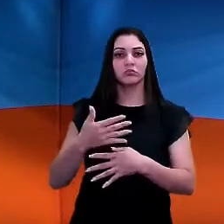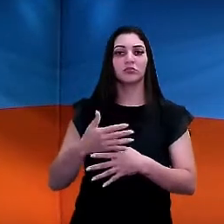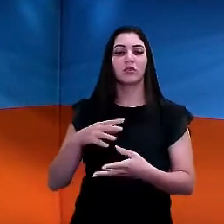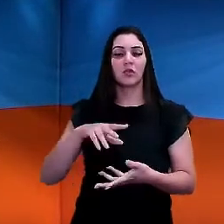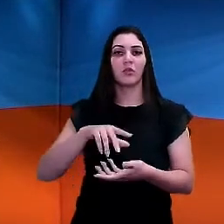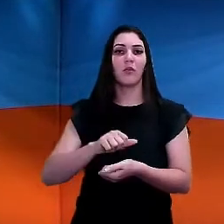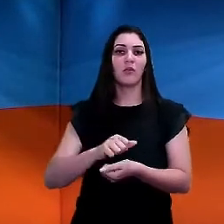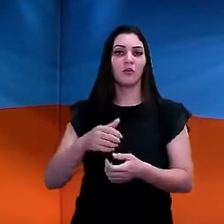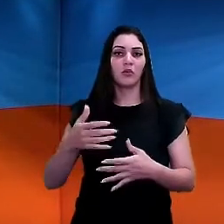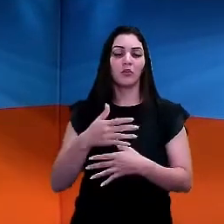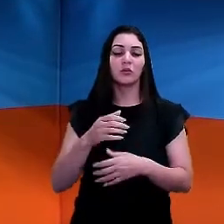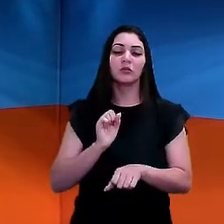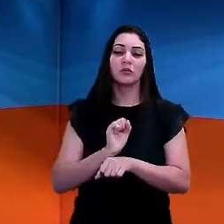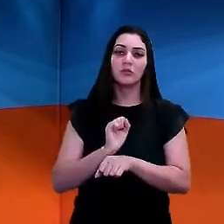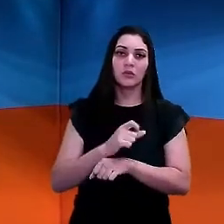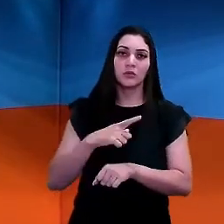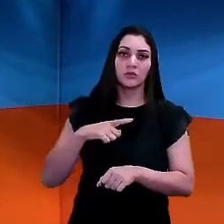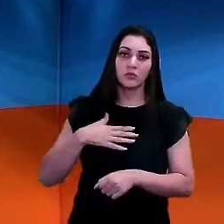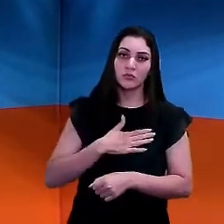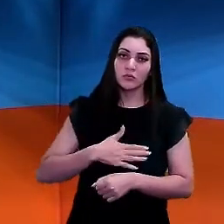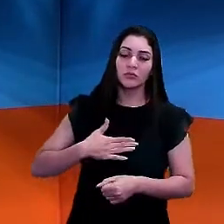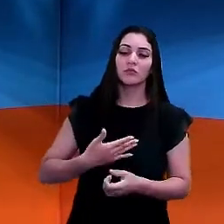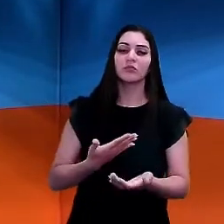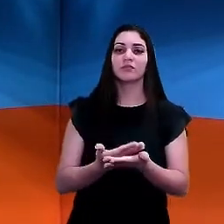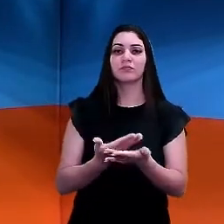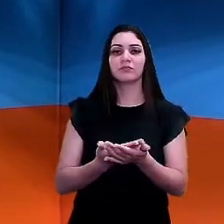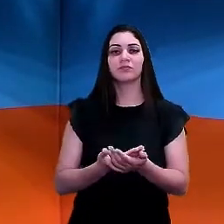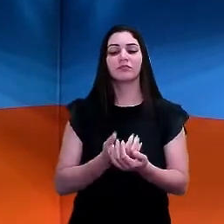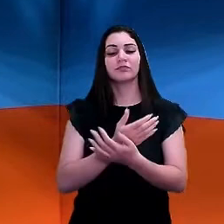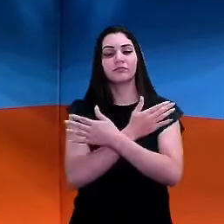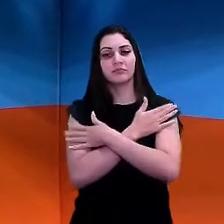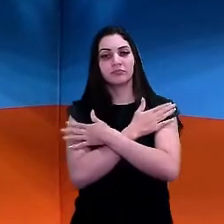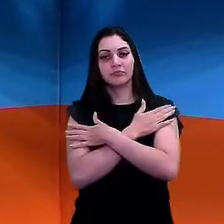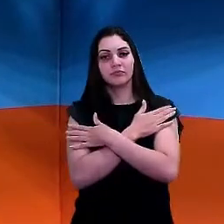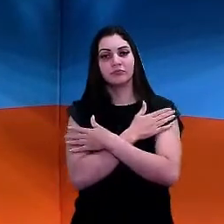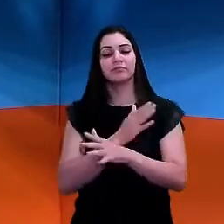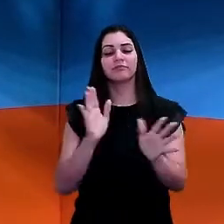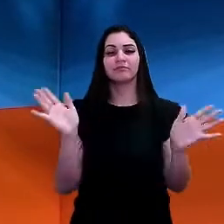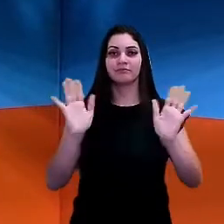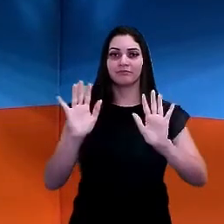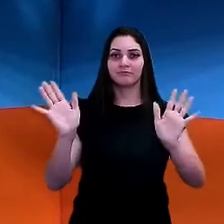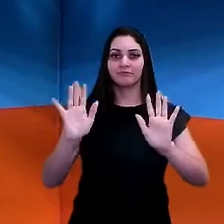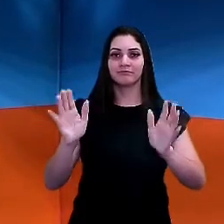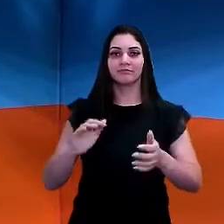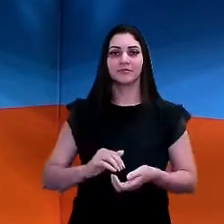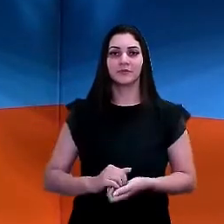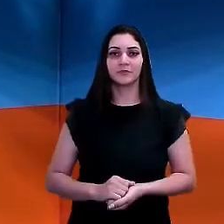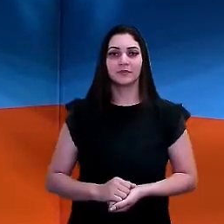urbano. Eu espero que vocês tenham gostado da aula. Um abraço e até a próxima.